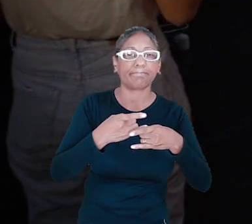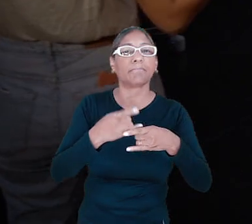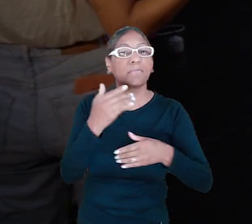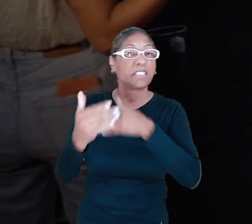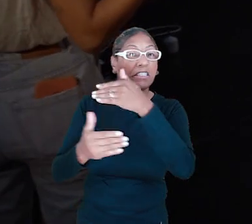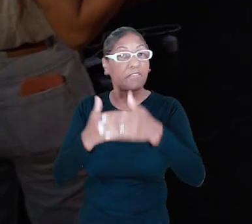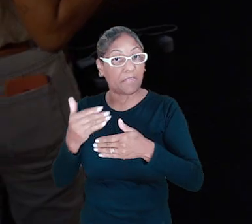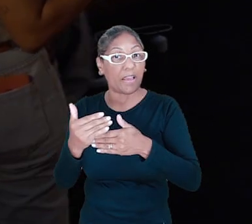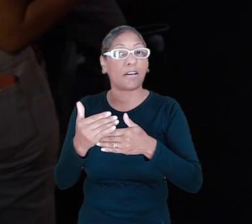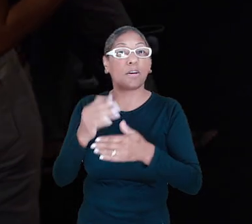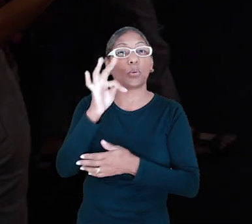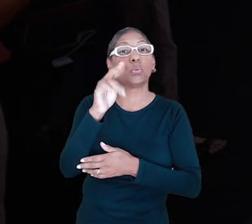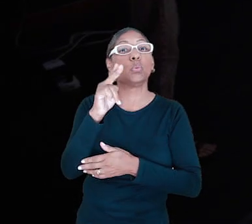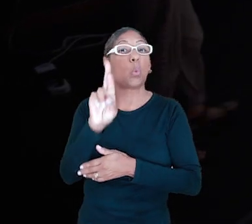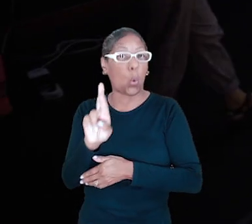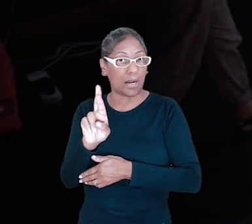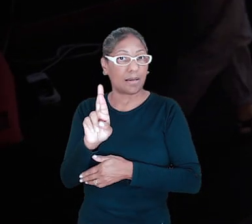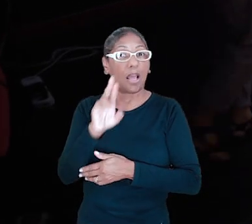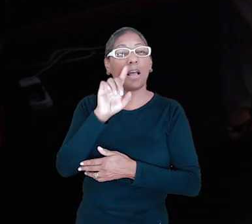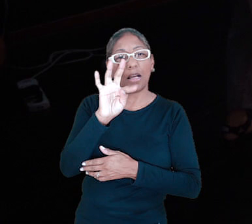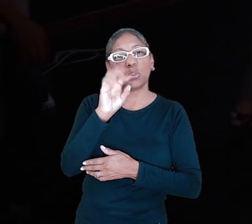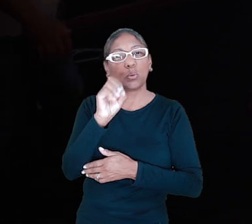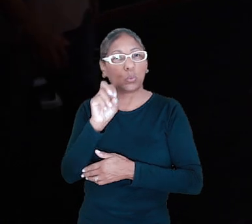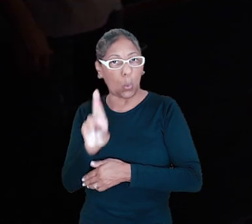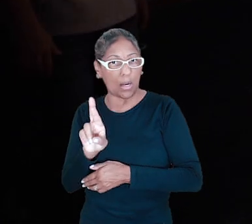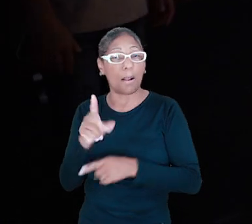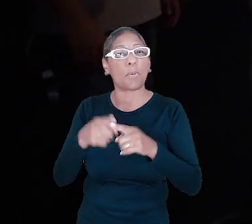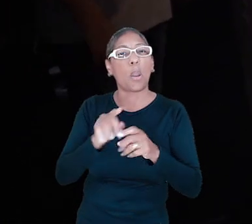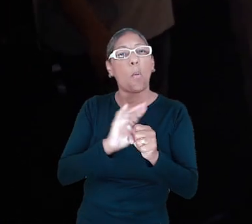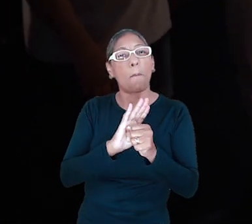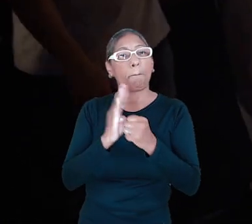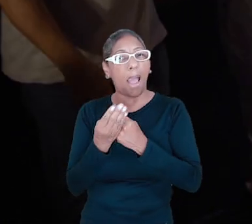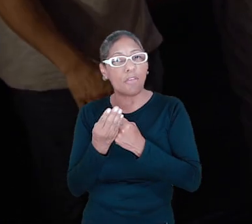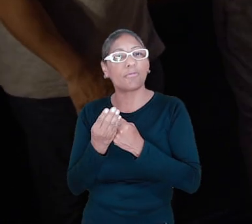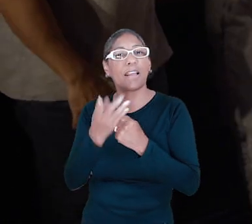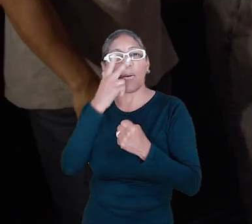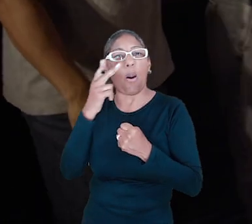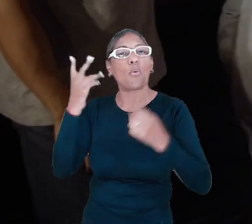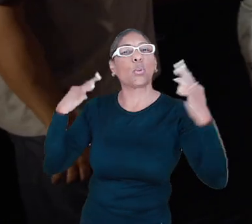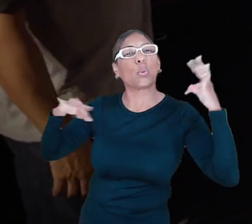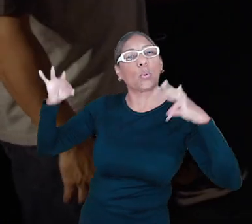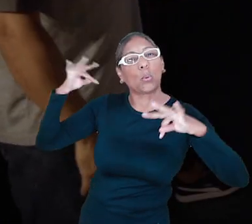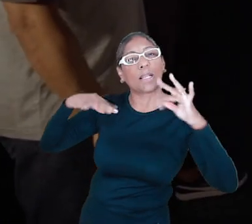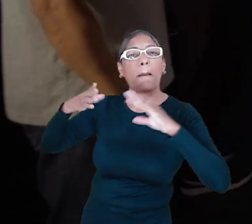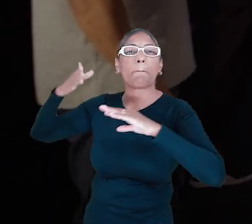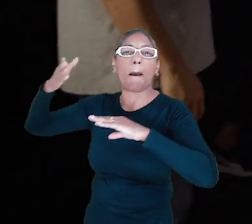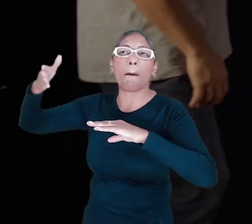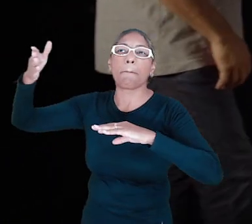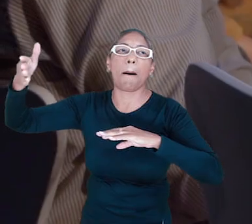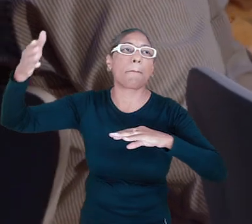para desenvolver, então, um tour gastronômico para o bairro, porque era uma coisa que eles já traziam desde o início, porque é algo que